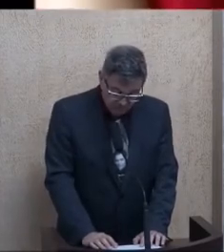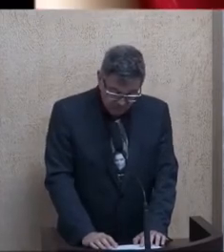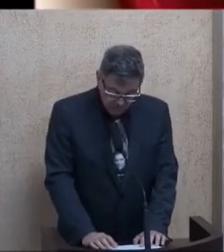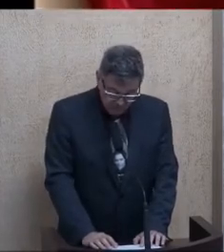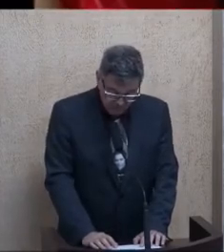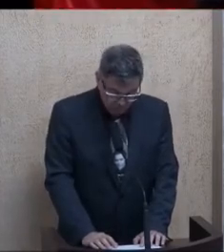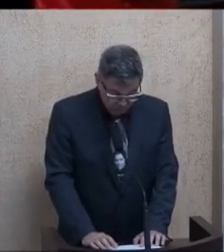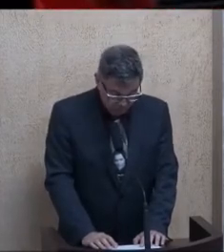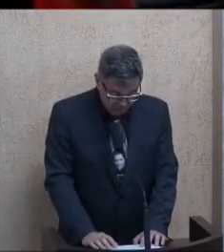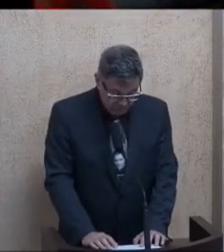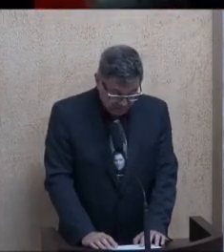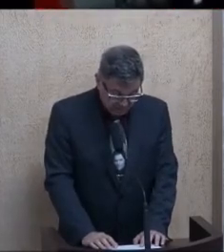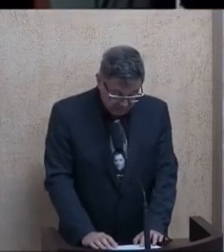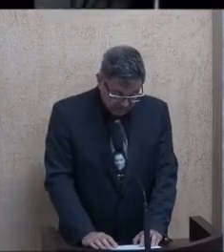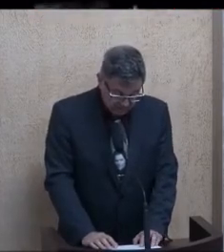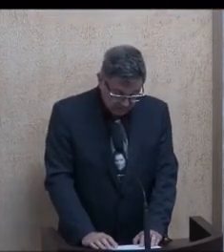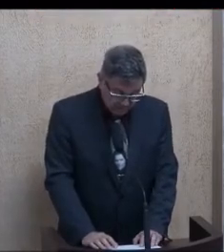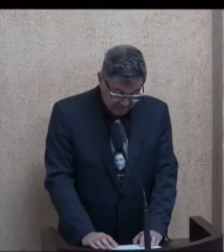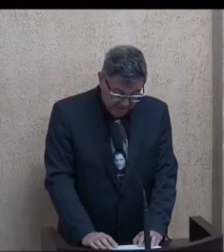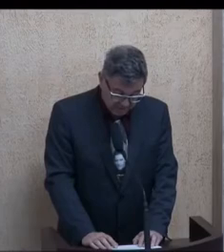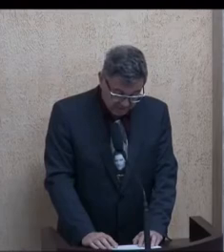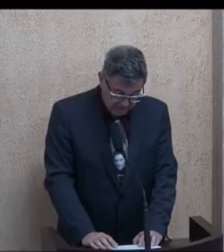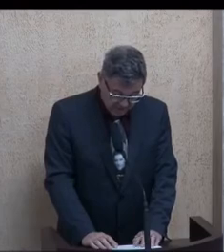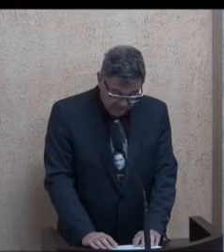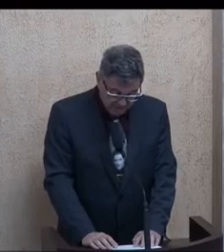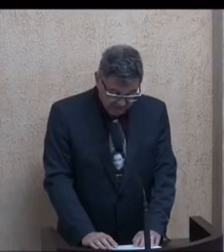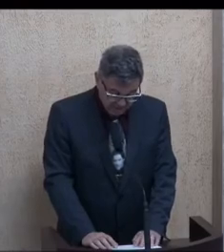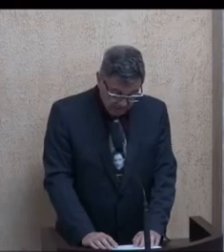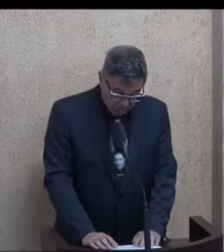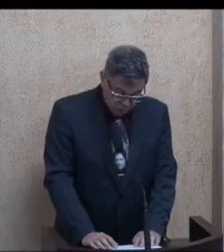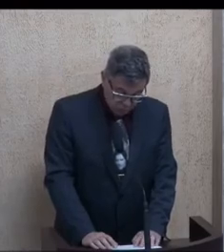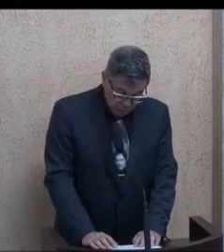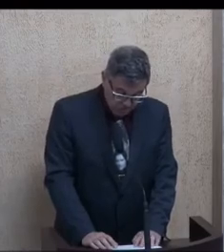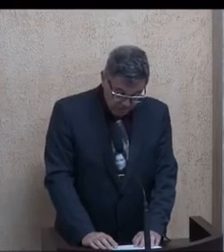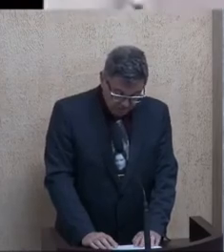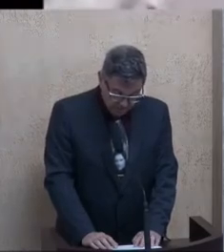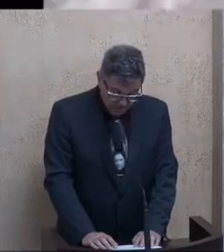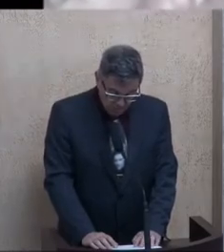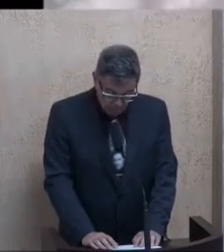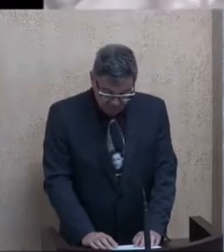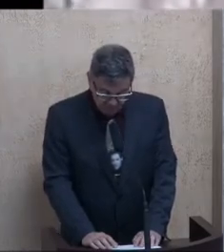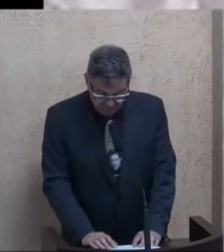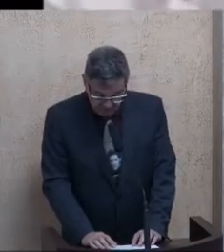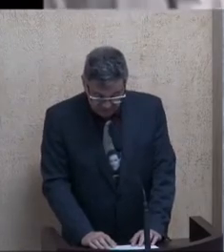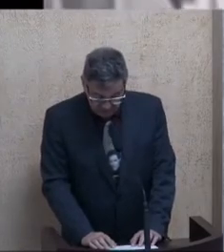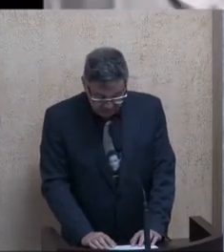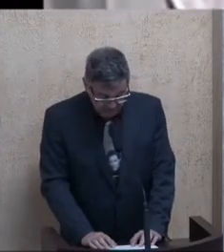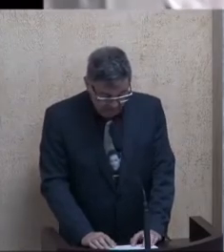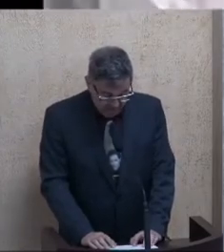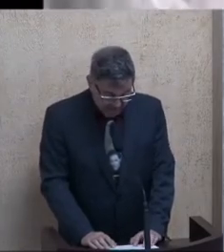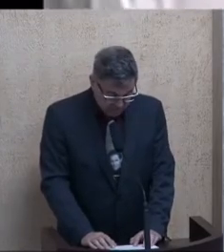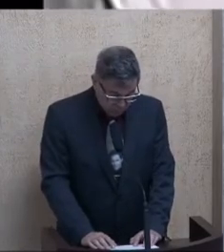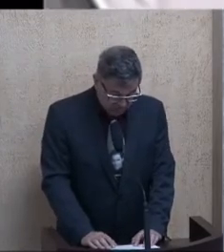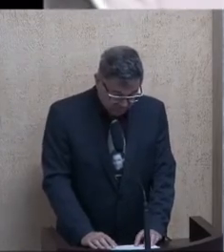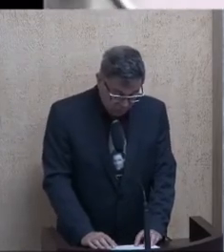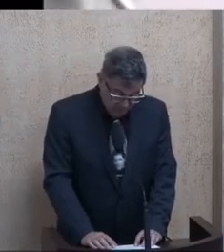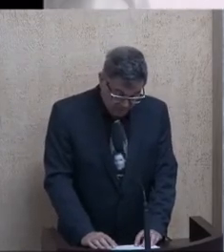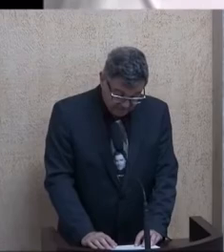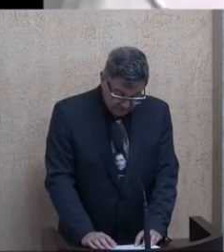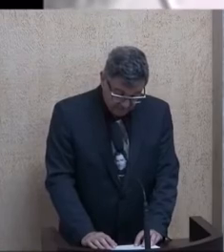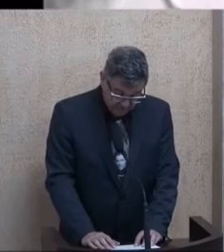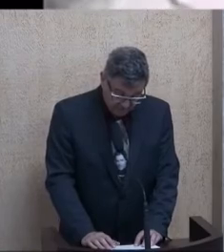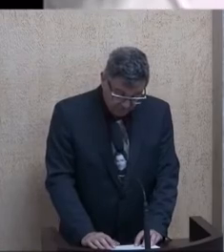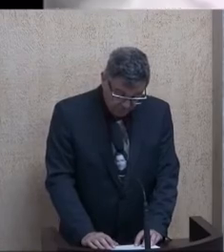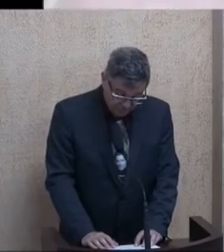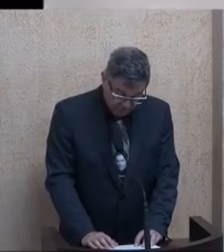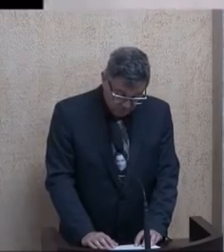montou diversos textos, entre eles Liberdade, Liberdade, Zumbi e Morte Severina, além de muitas